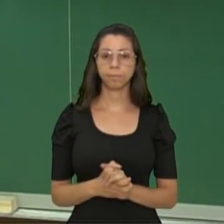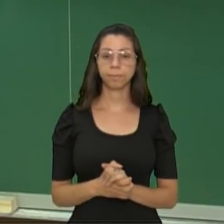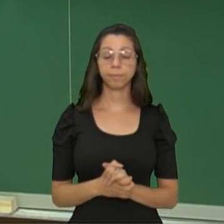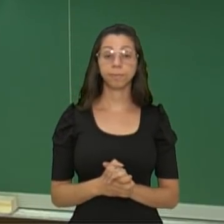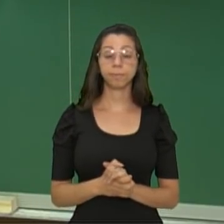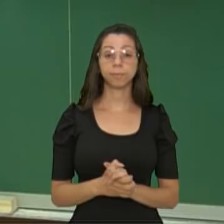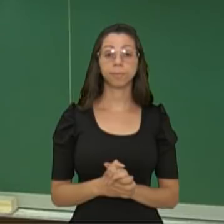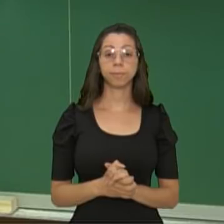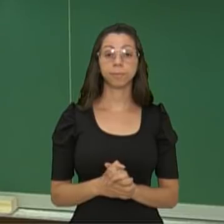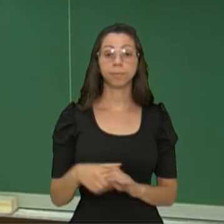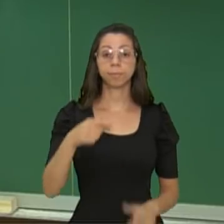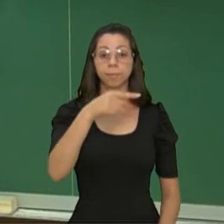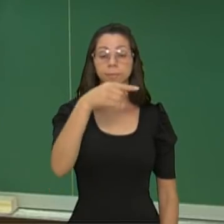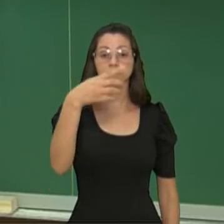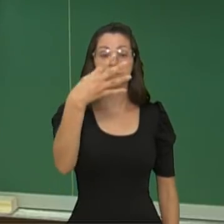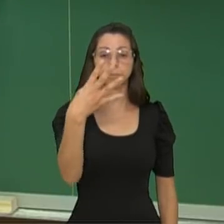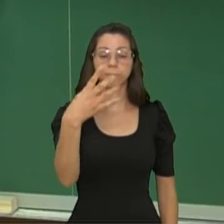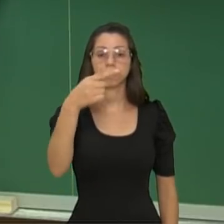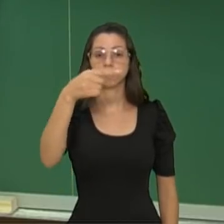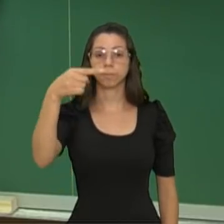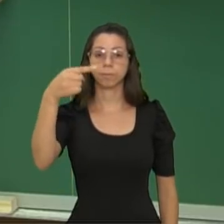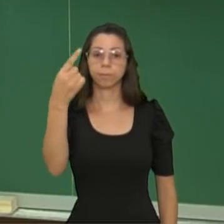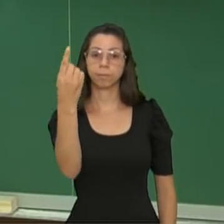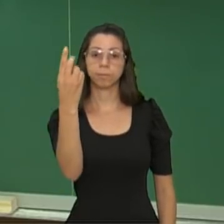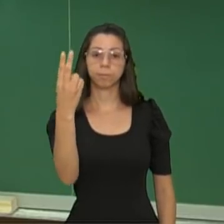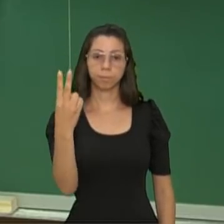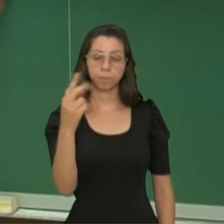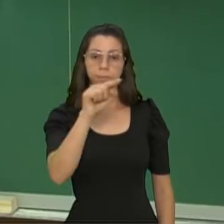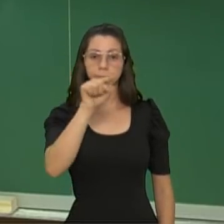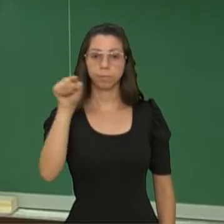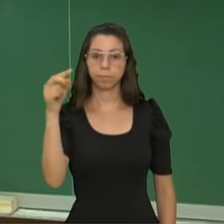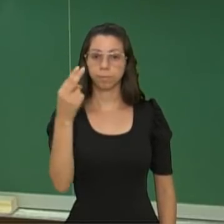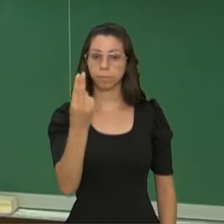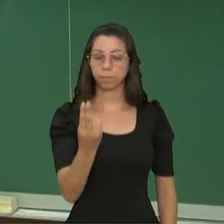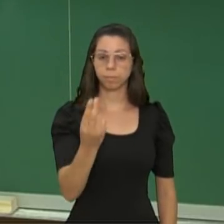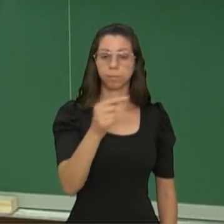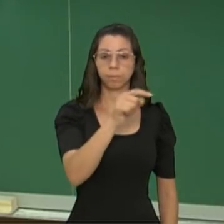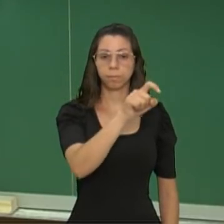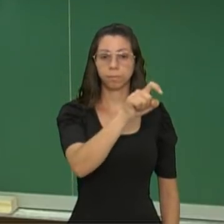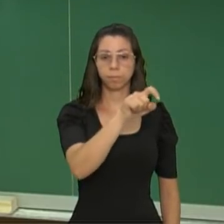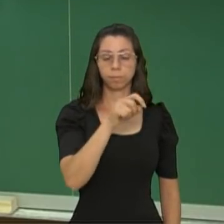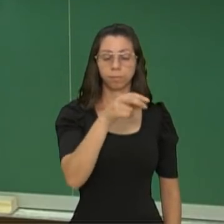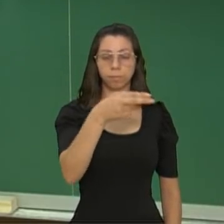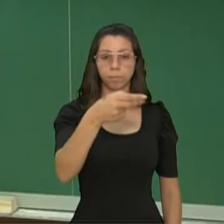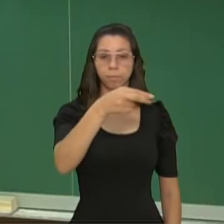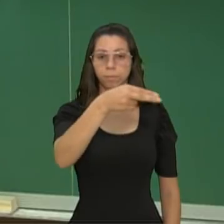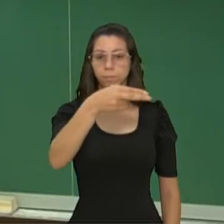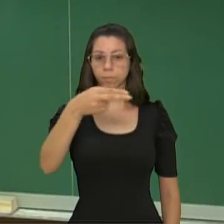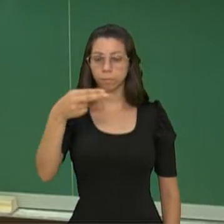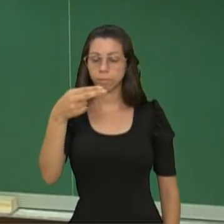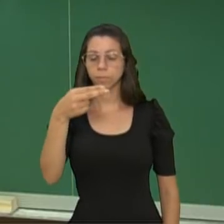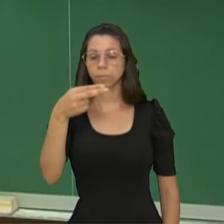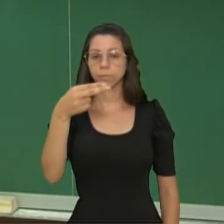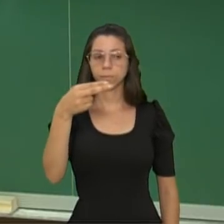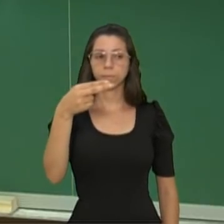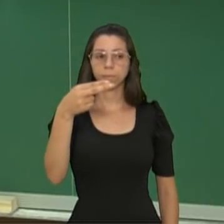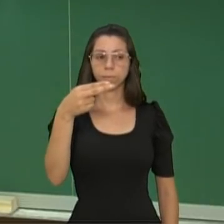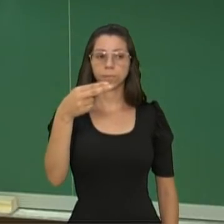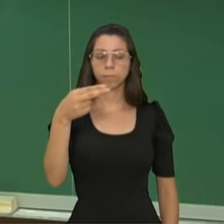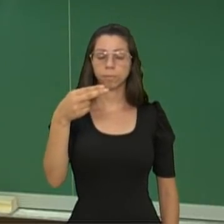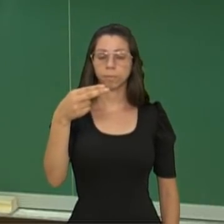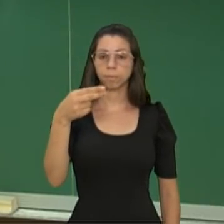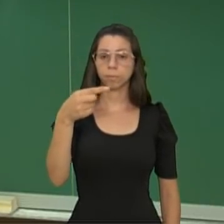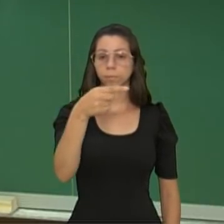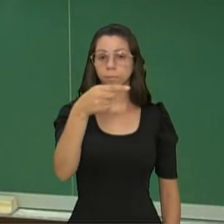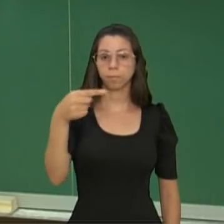seria igual a menos 4 menos 12 dividido por 2. O meu x2 igual a